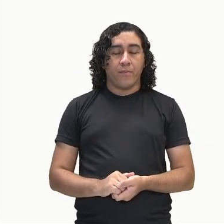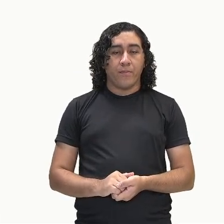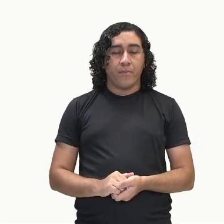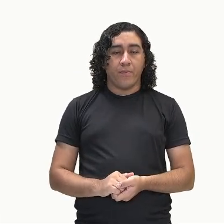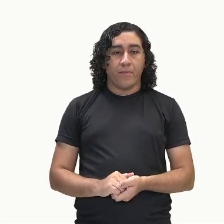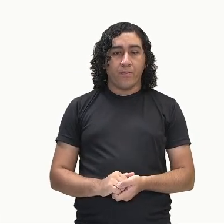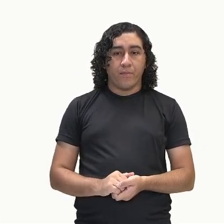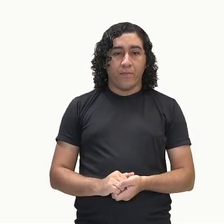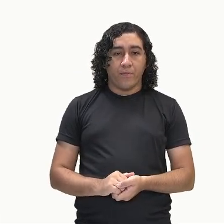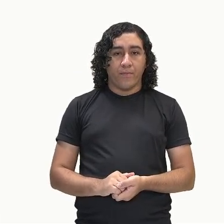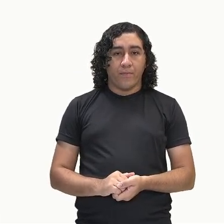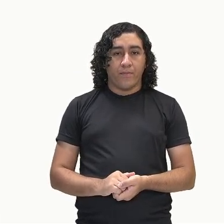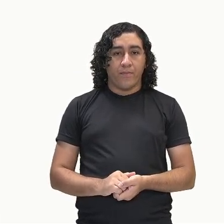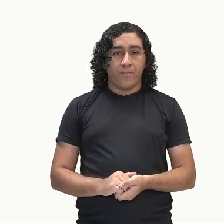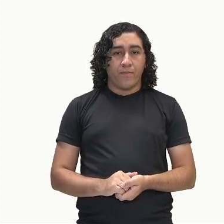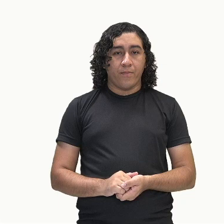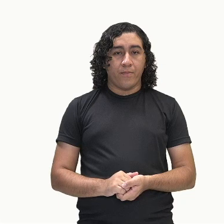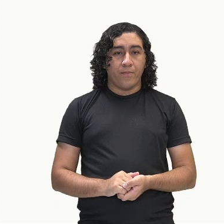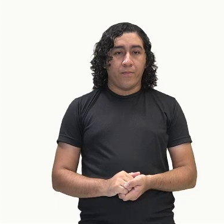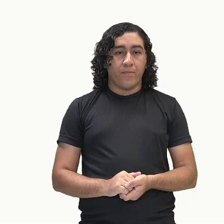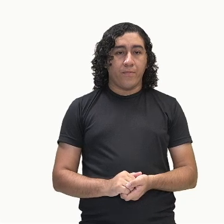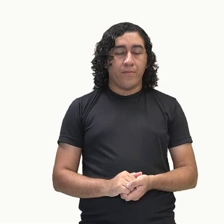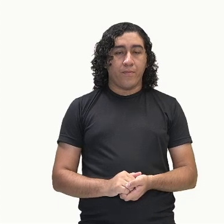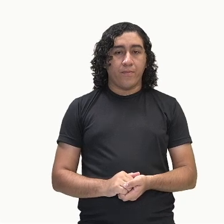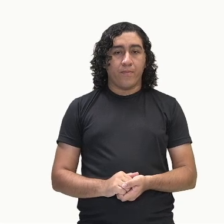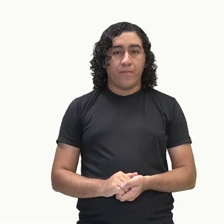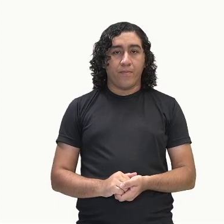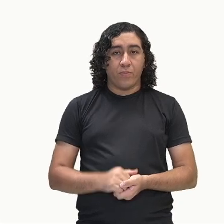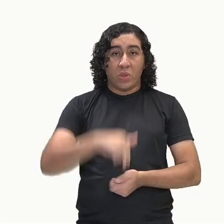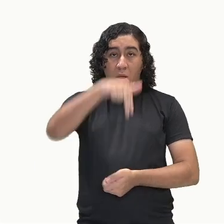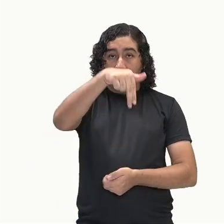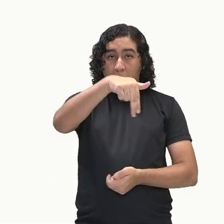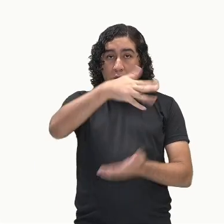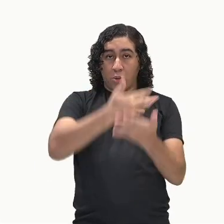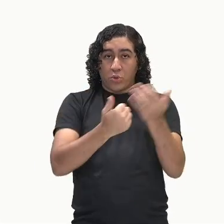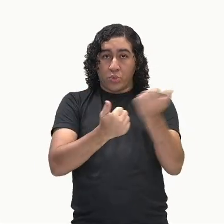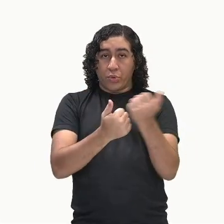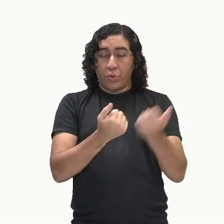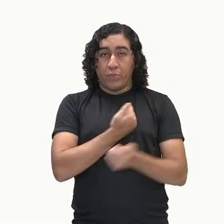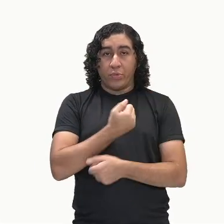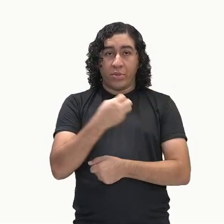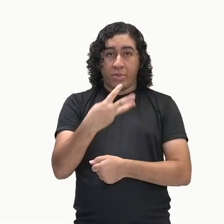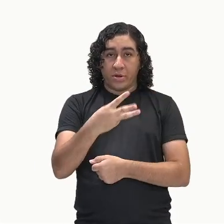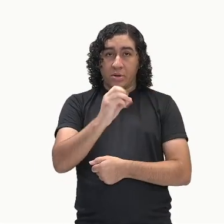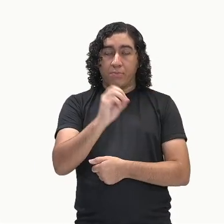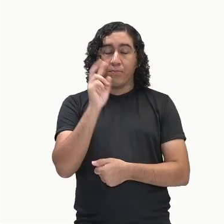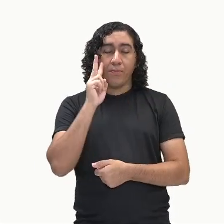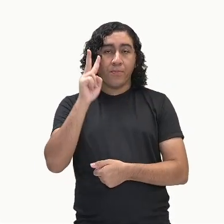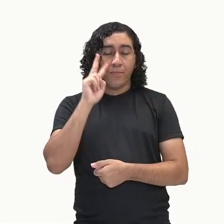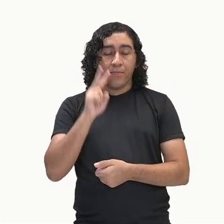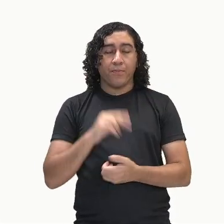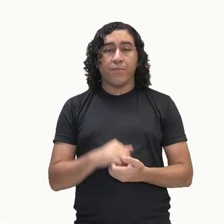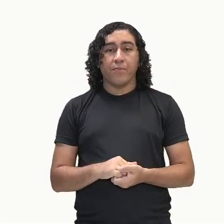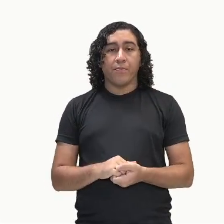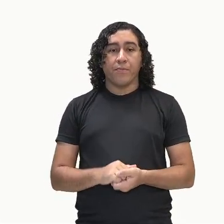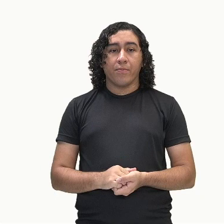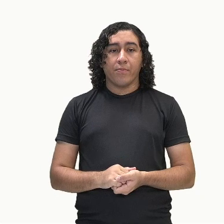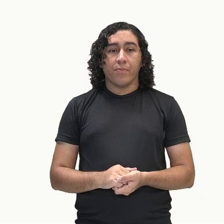Então, no lugar de AN, vamos substituir 30. Ele quer o 30º termo, não esqueçam, tá? 30º